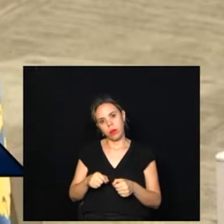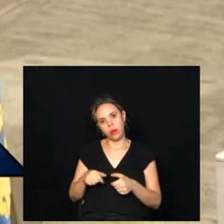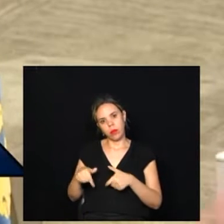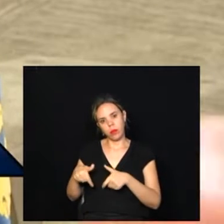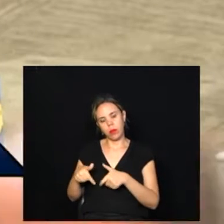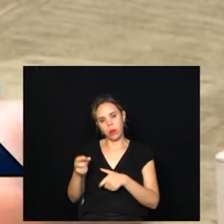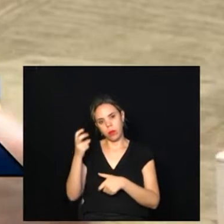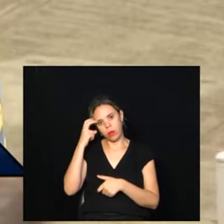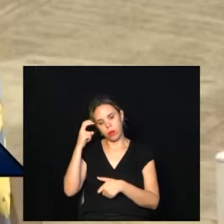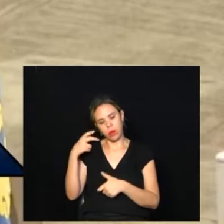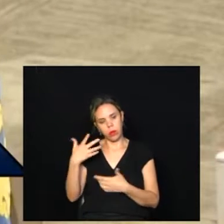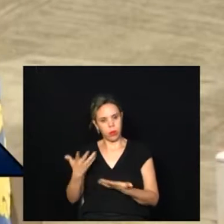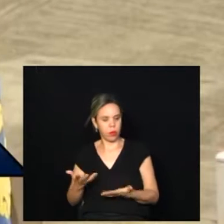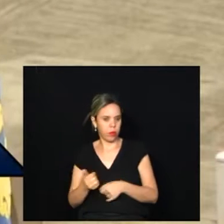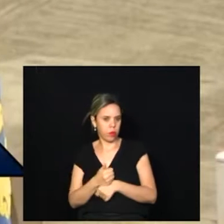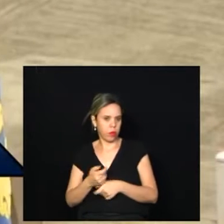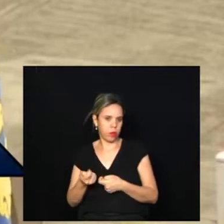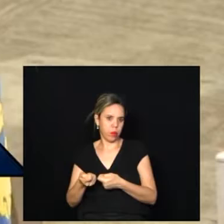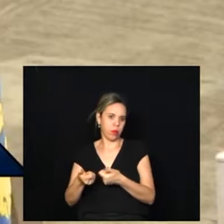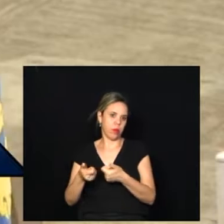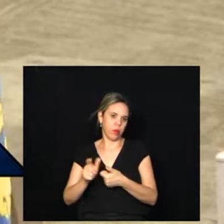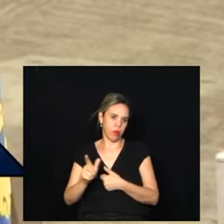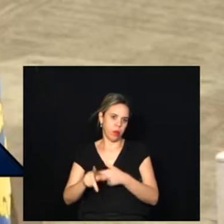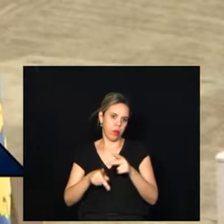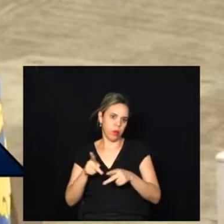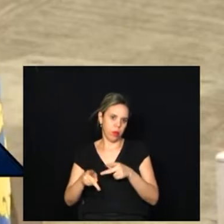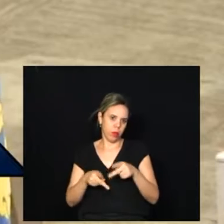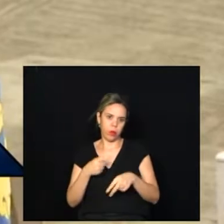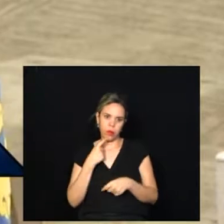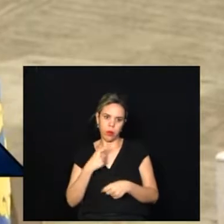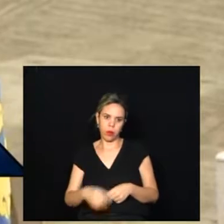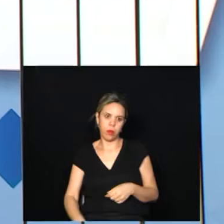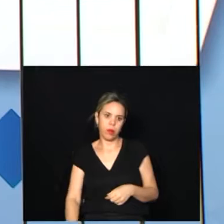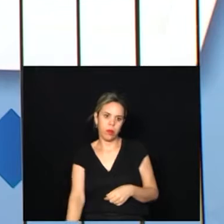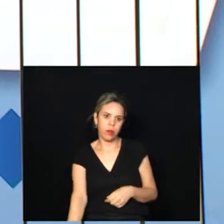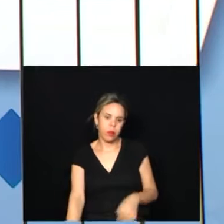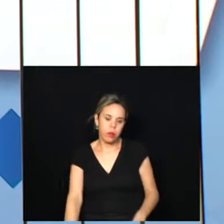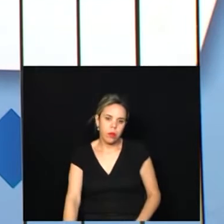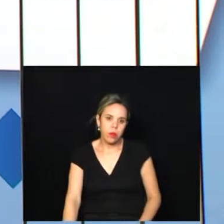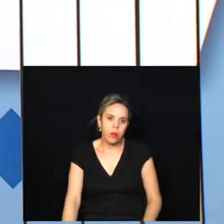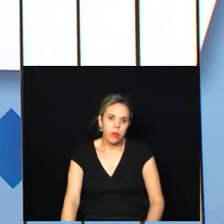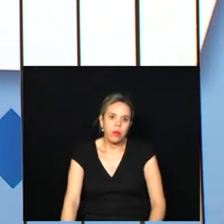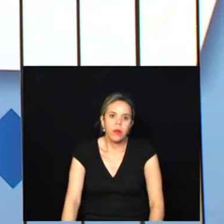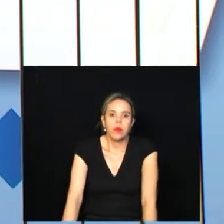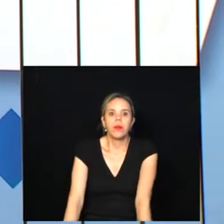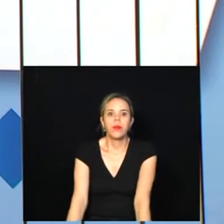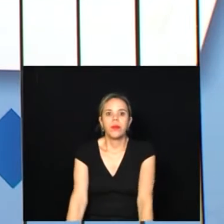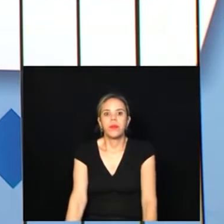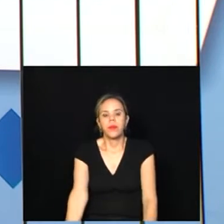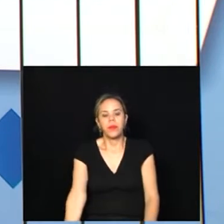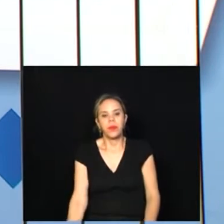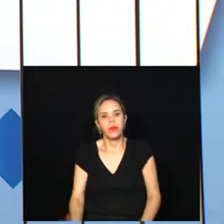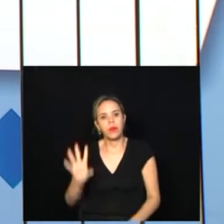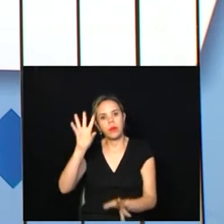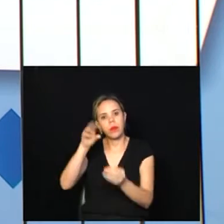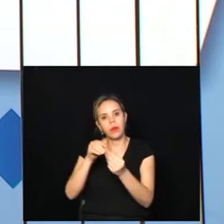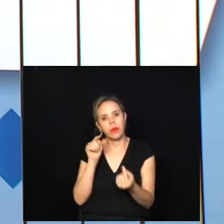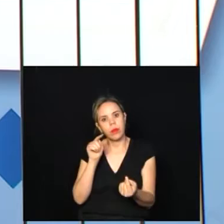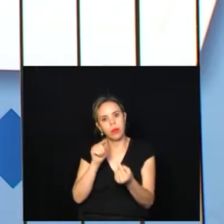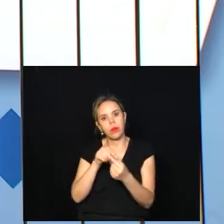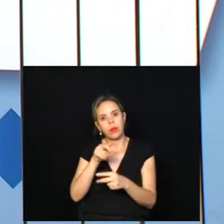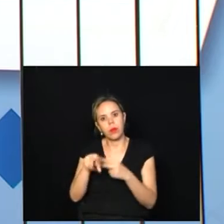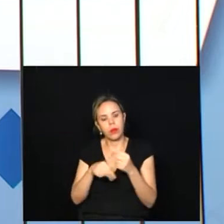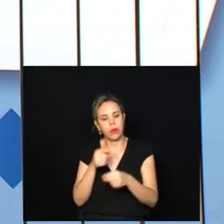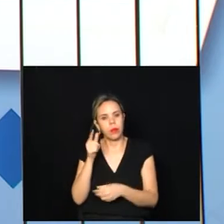atividade cultural, que vai beneficiar, obviamente, a população de Campinas. Então, recapitulando, o objetivo do